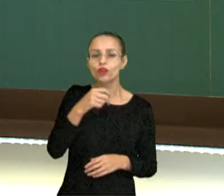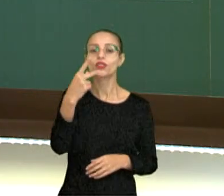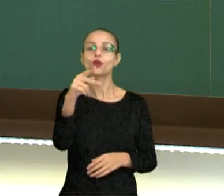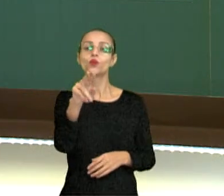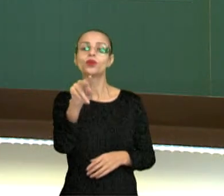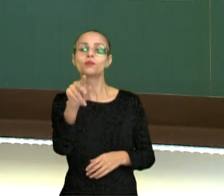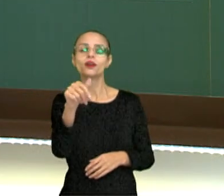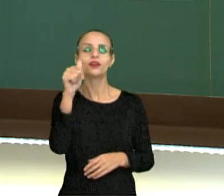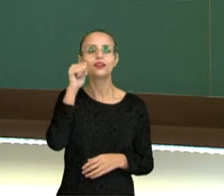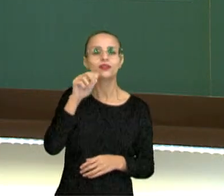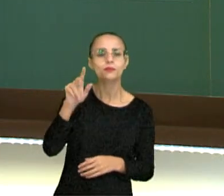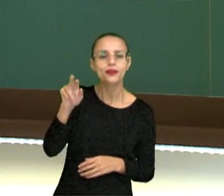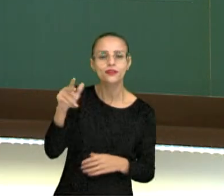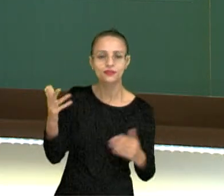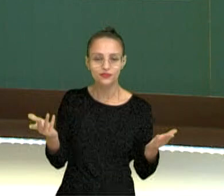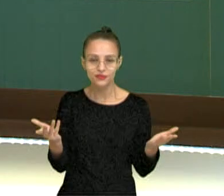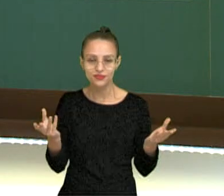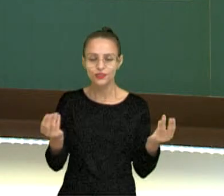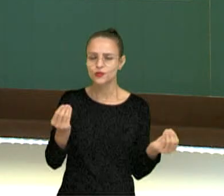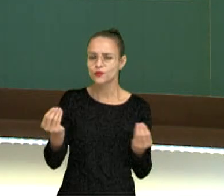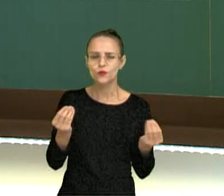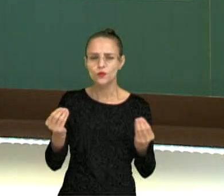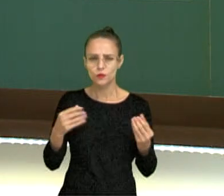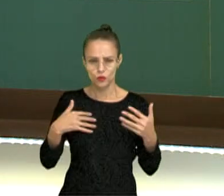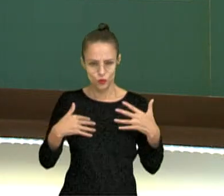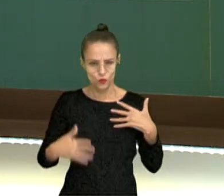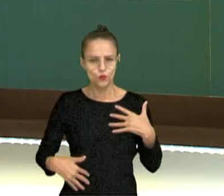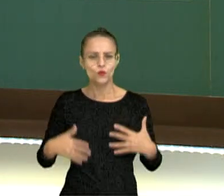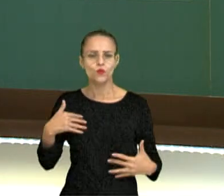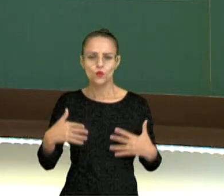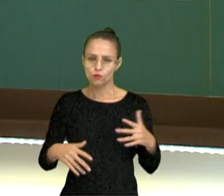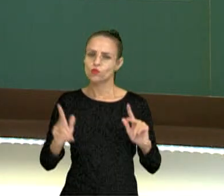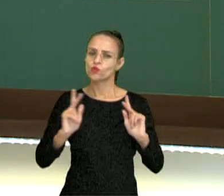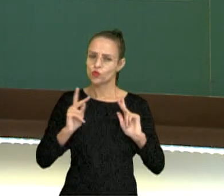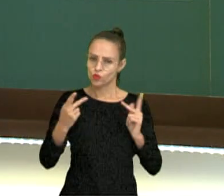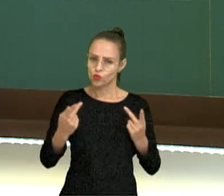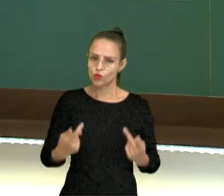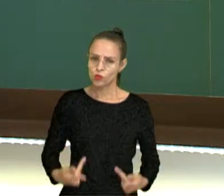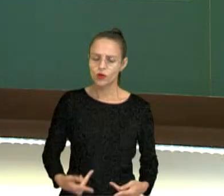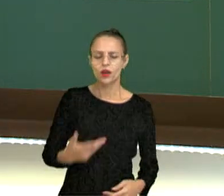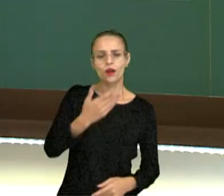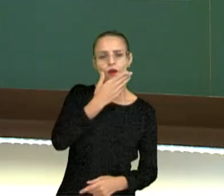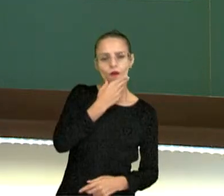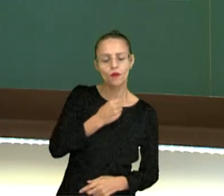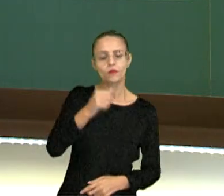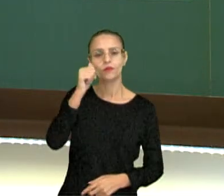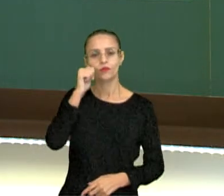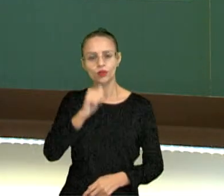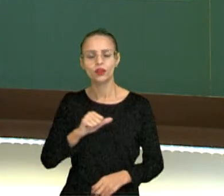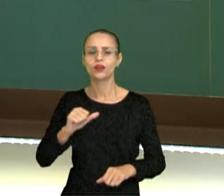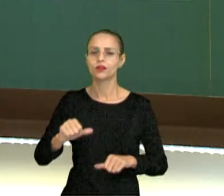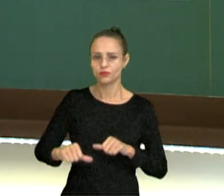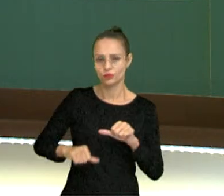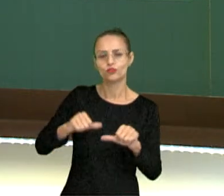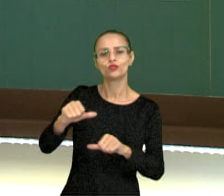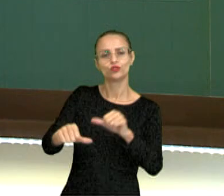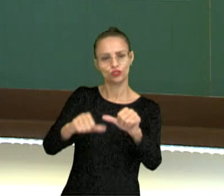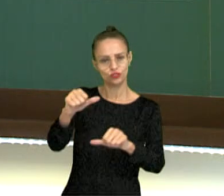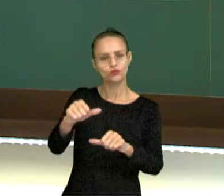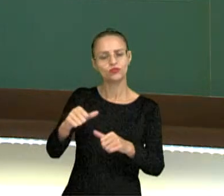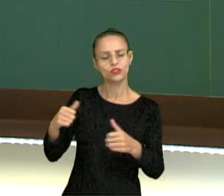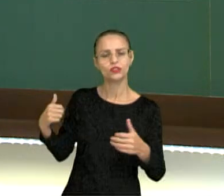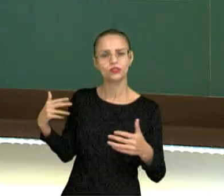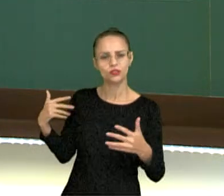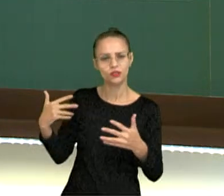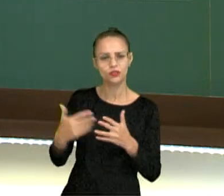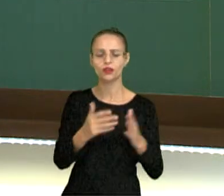irmãozão ou sua irmãzinha. Como os corpos dos seres humanos, homem e mulher, se modificam à